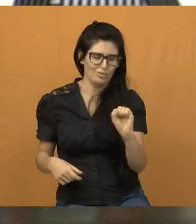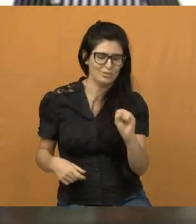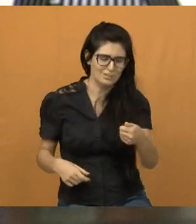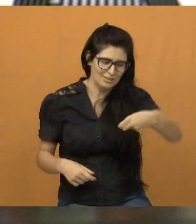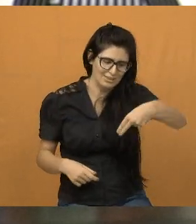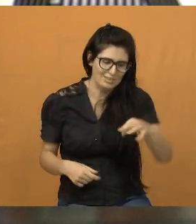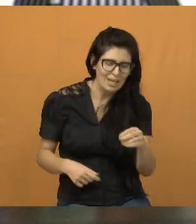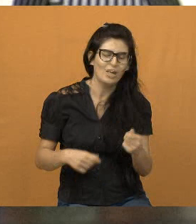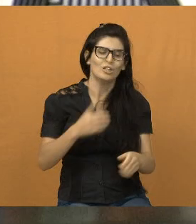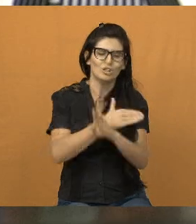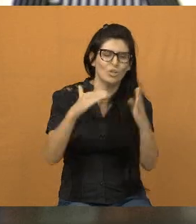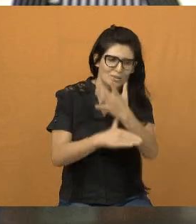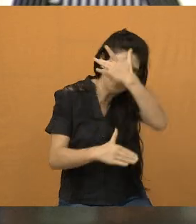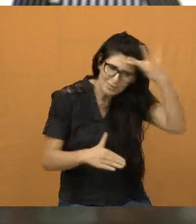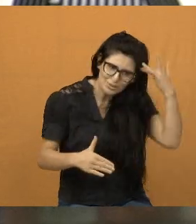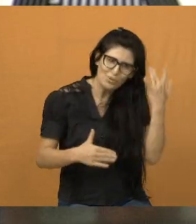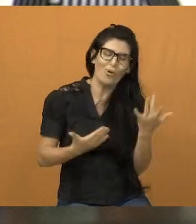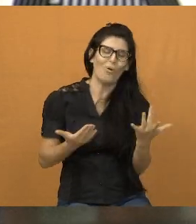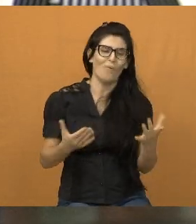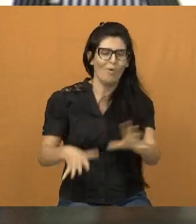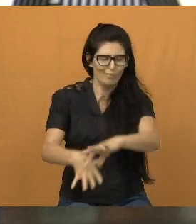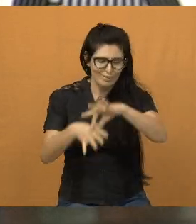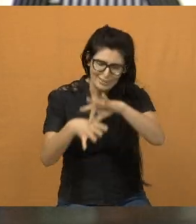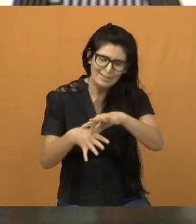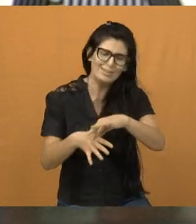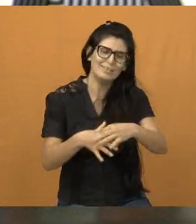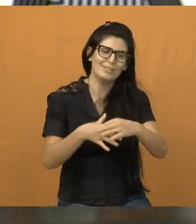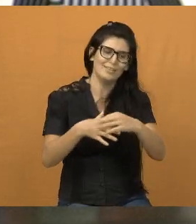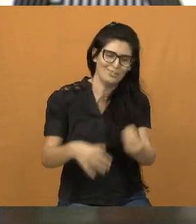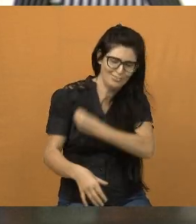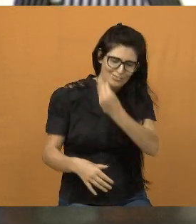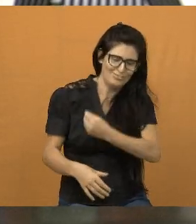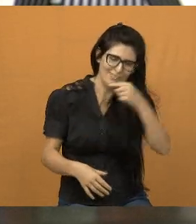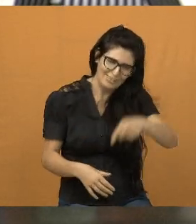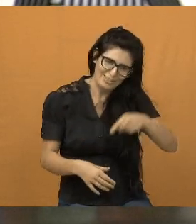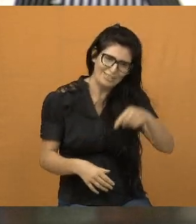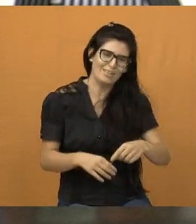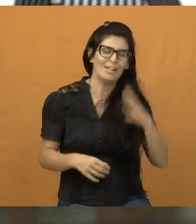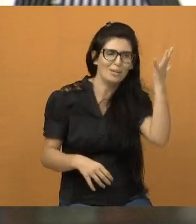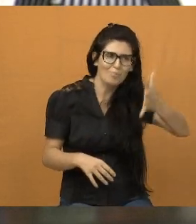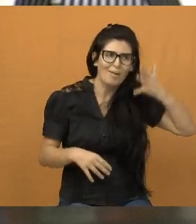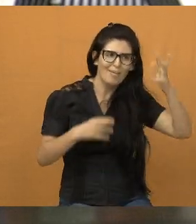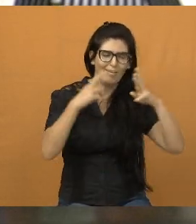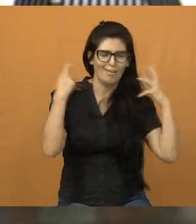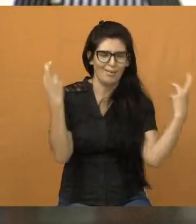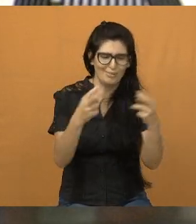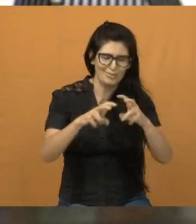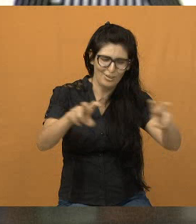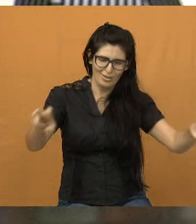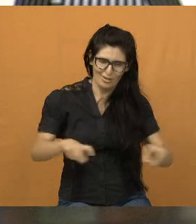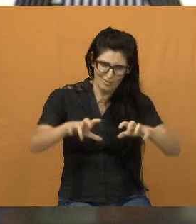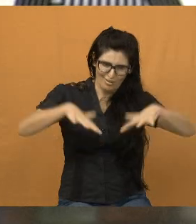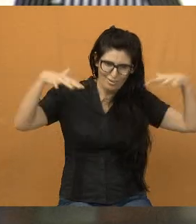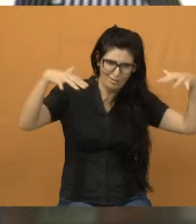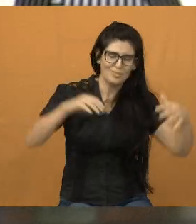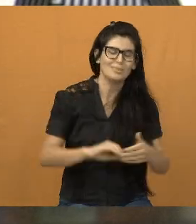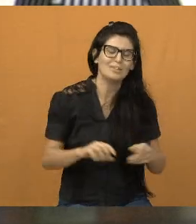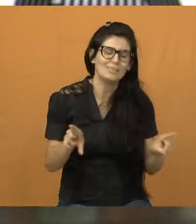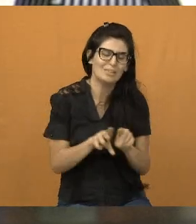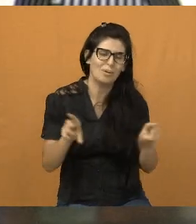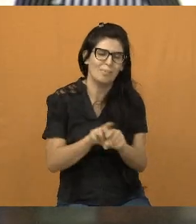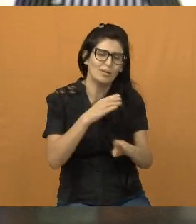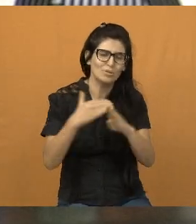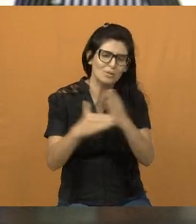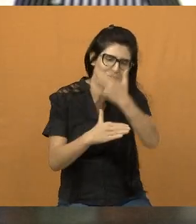sua diretoria, a sua gerência. E eu tenho certeza também que o agradecimento também é extenso a todos os servidores